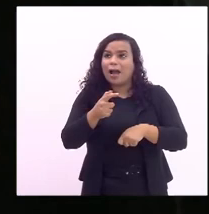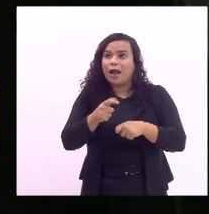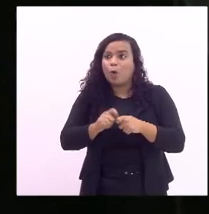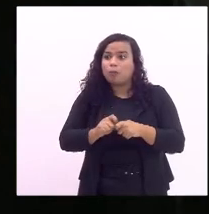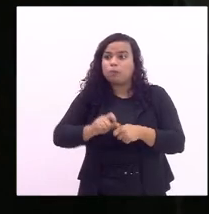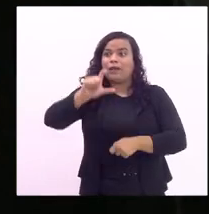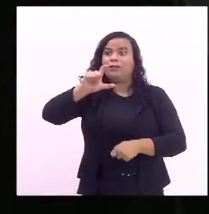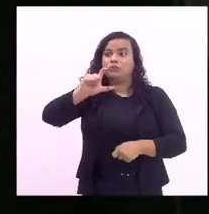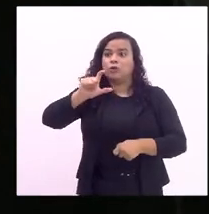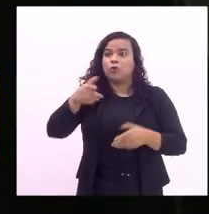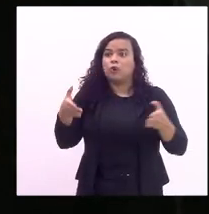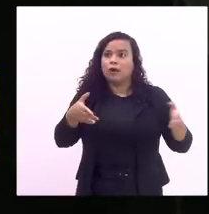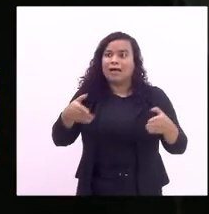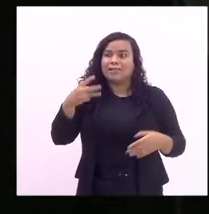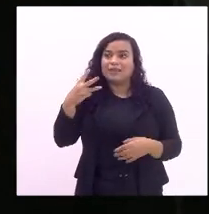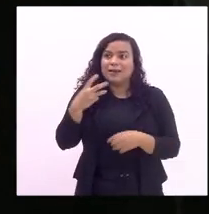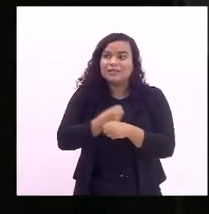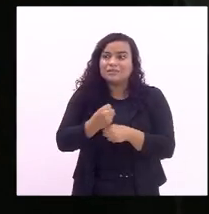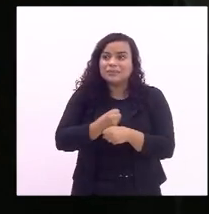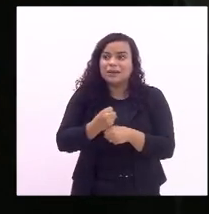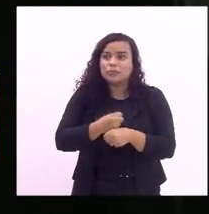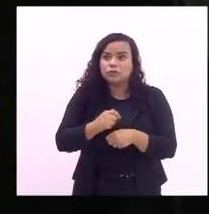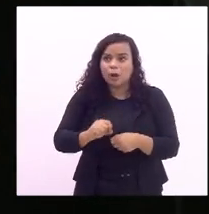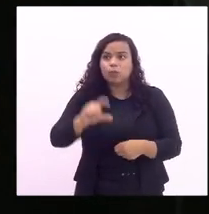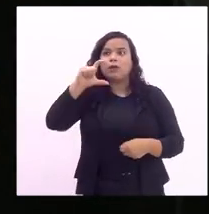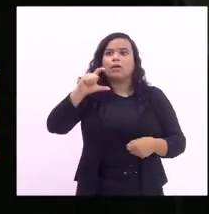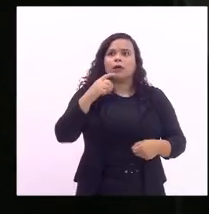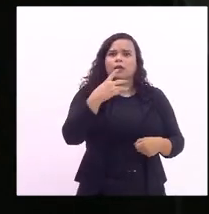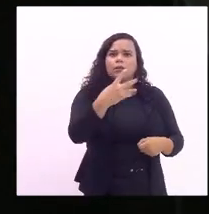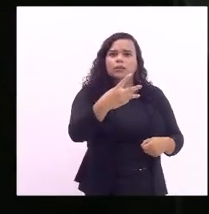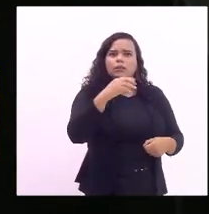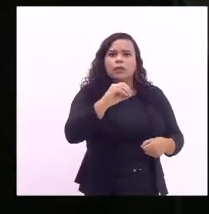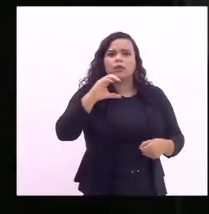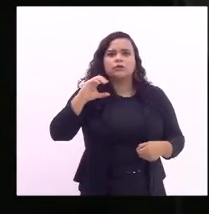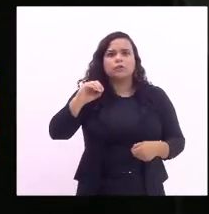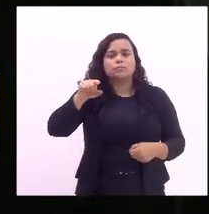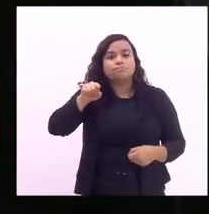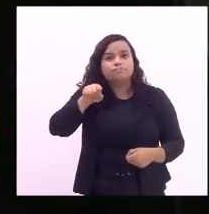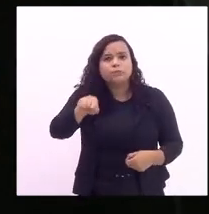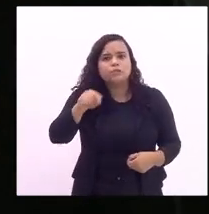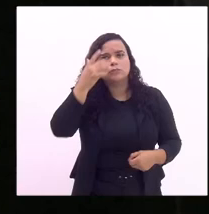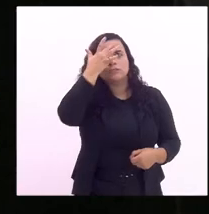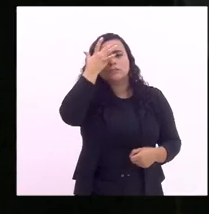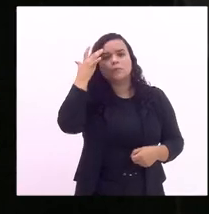3 anos 300 mil pessoas.